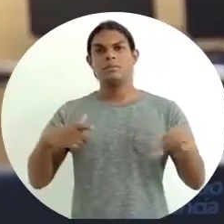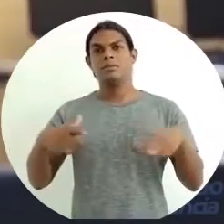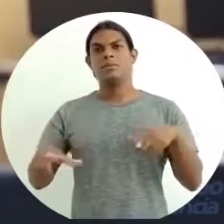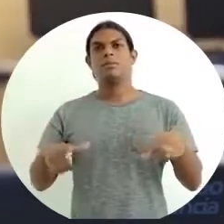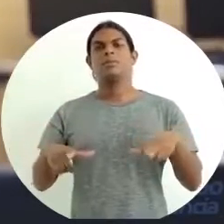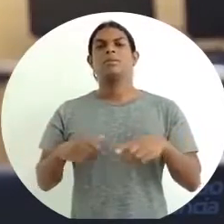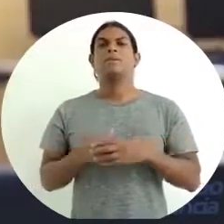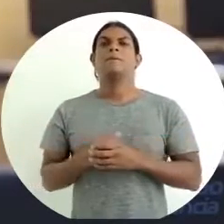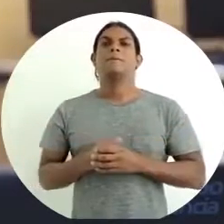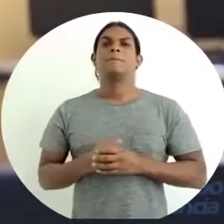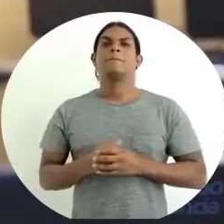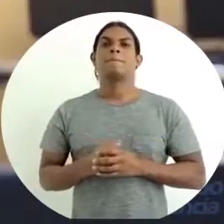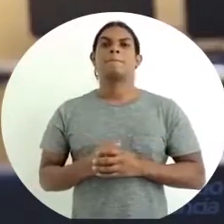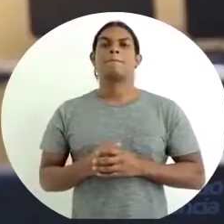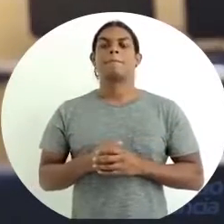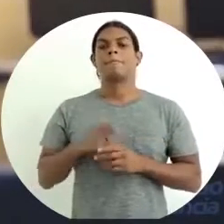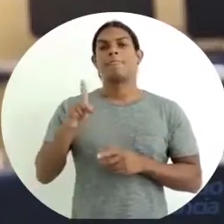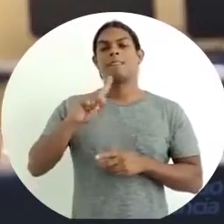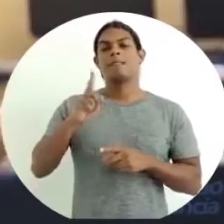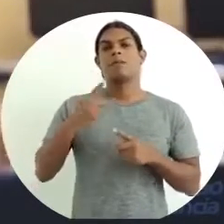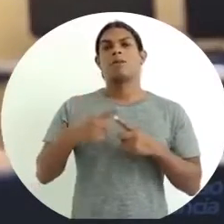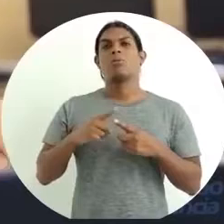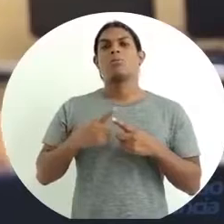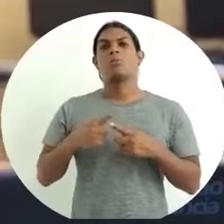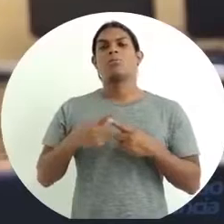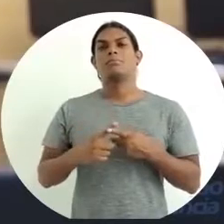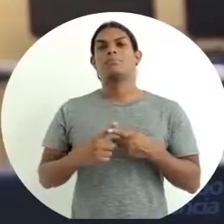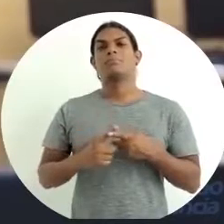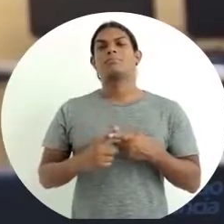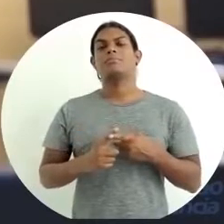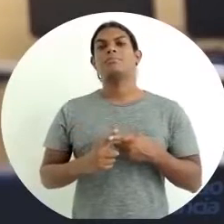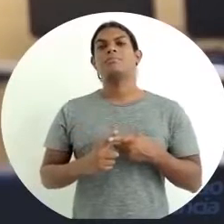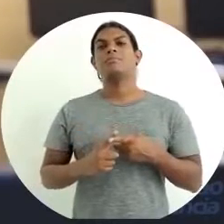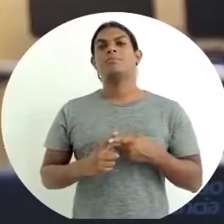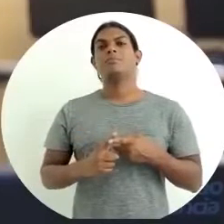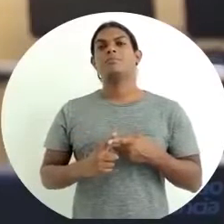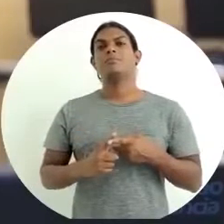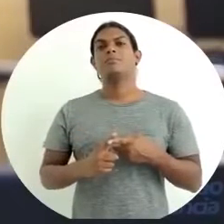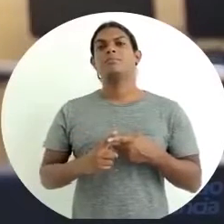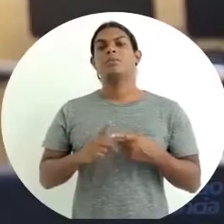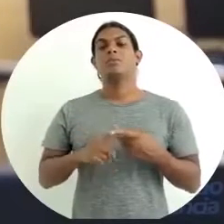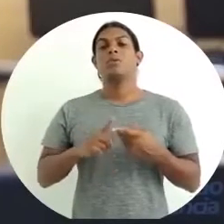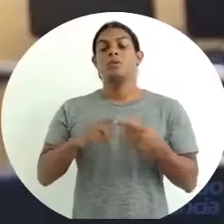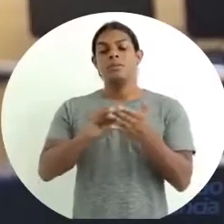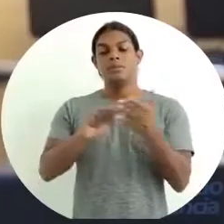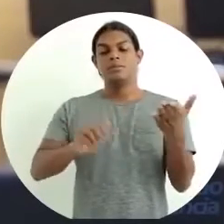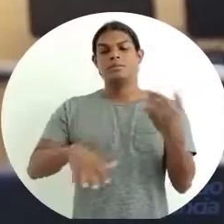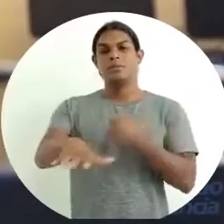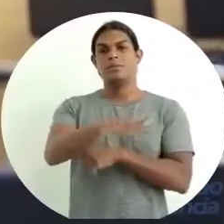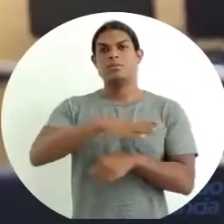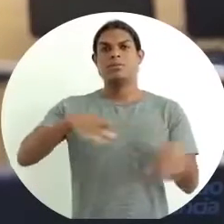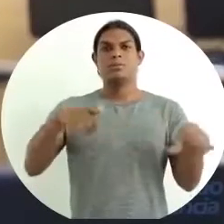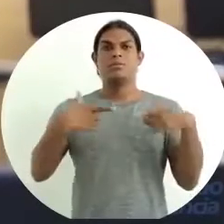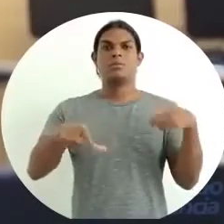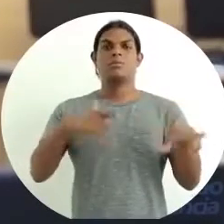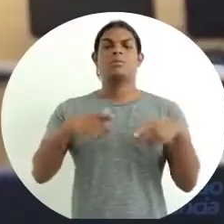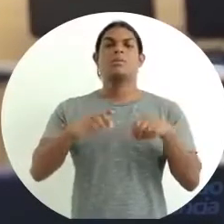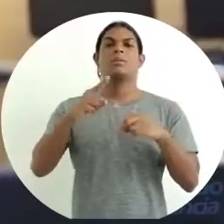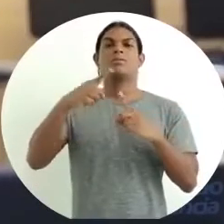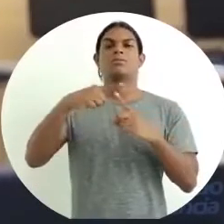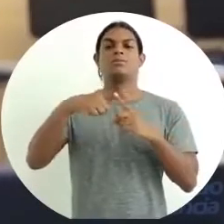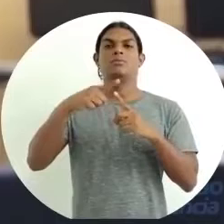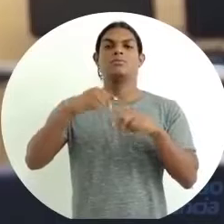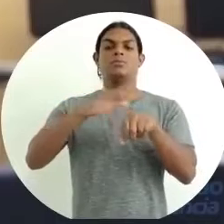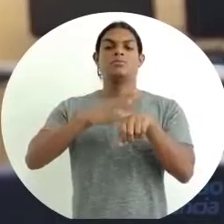executado, e não por conta do exercício do próprio trabalho, esta é uma doença do